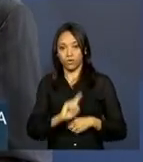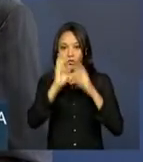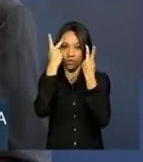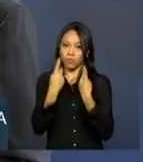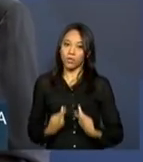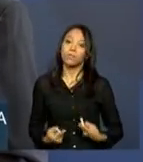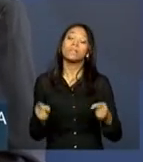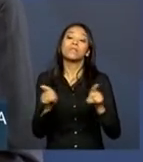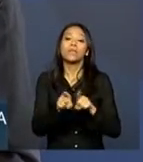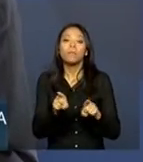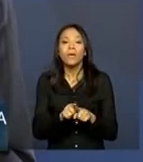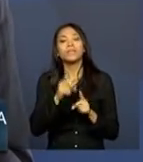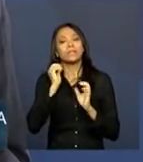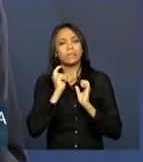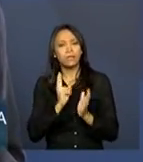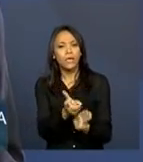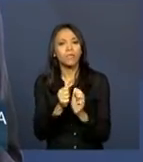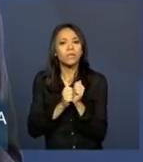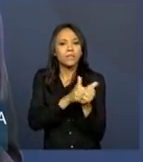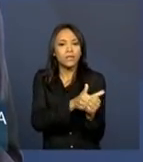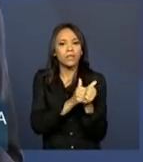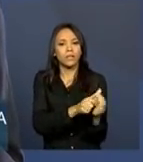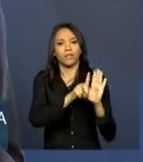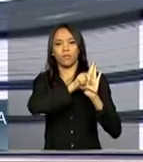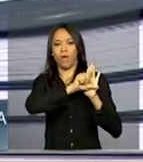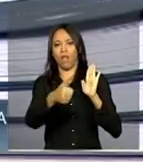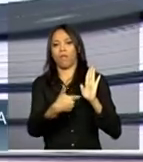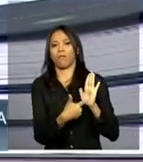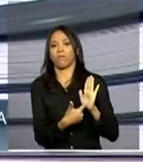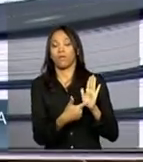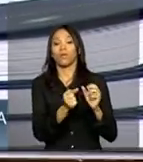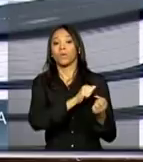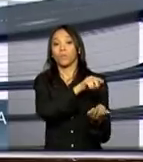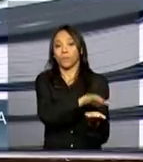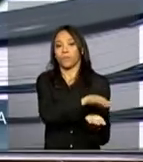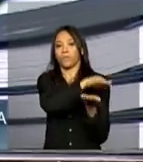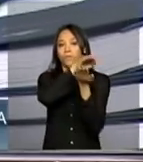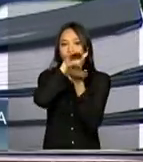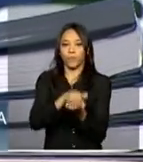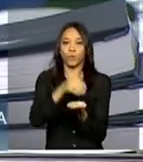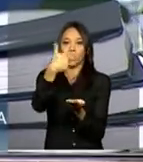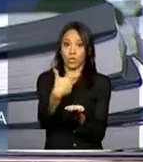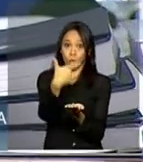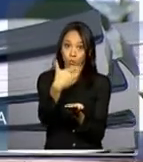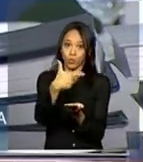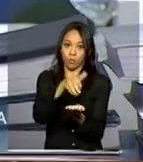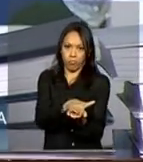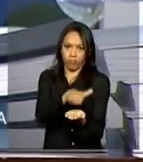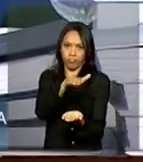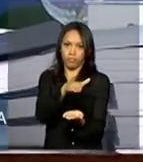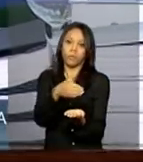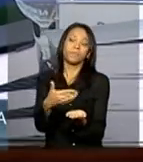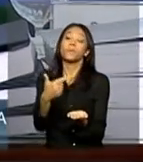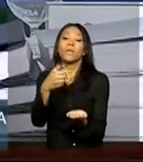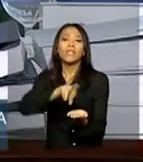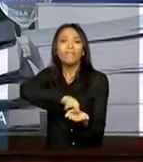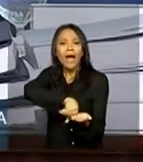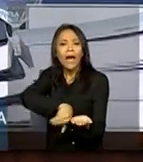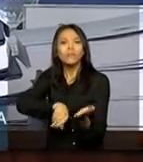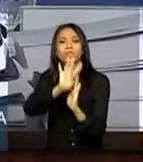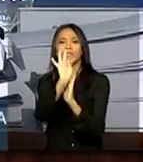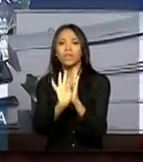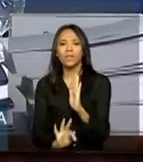recomendações como pede a lei no segundo volume que que contém um tomo foram reunidos textos que